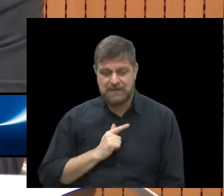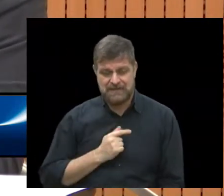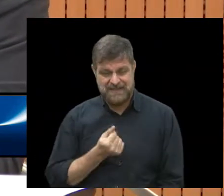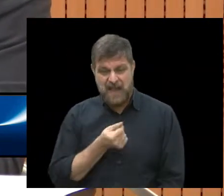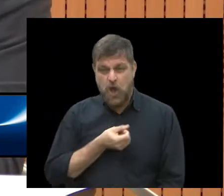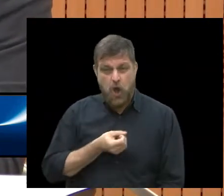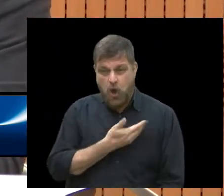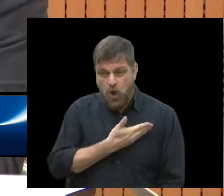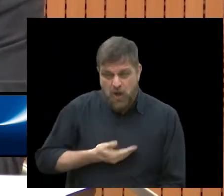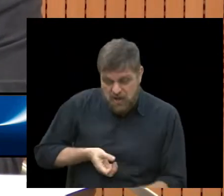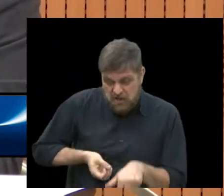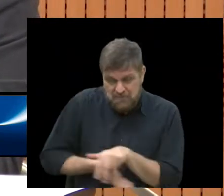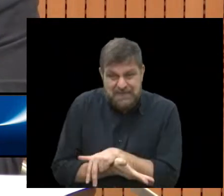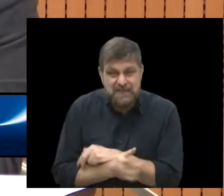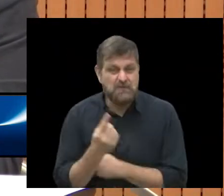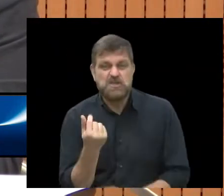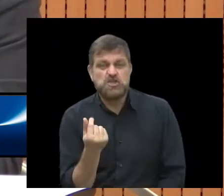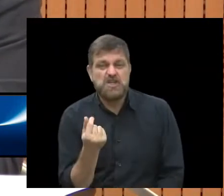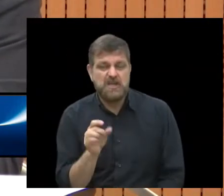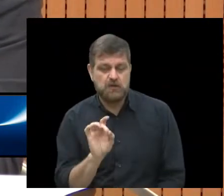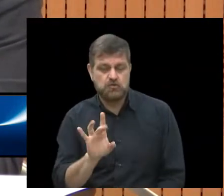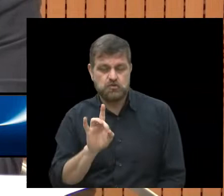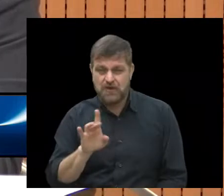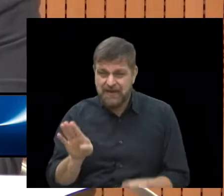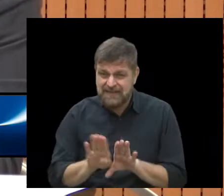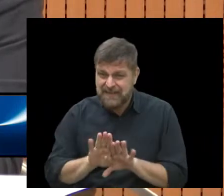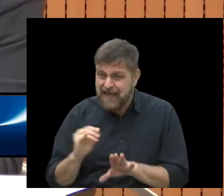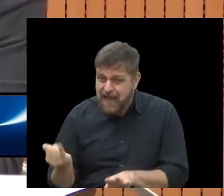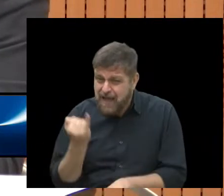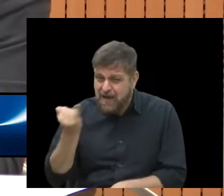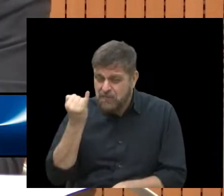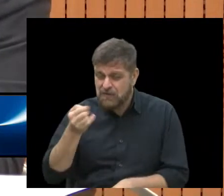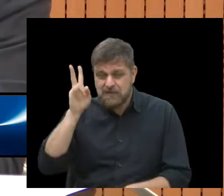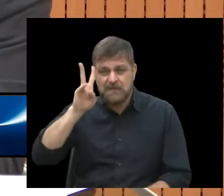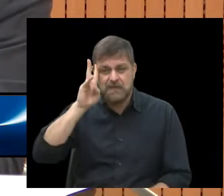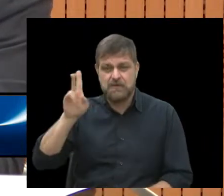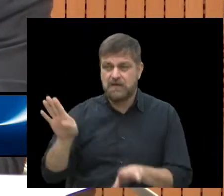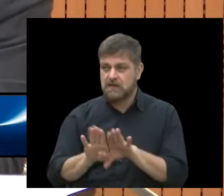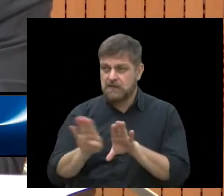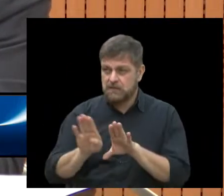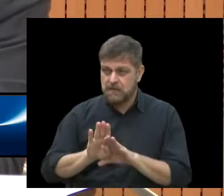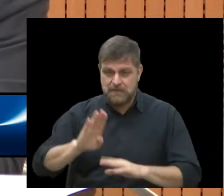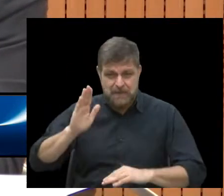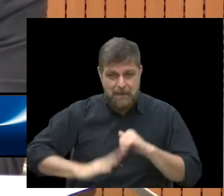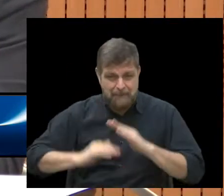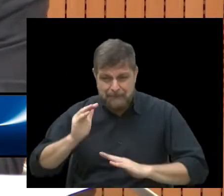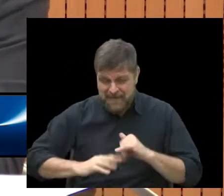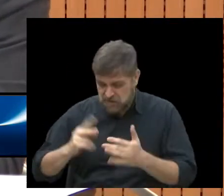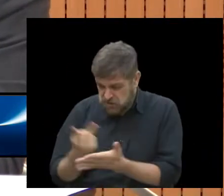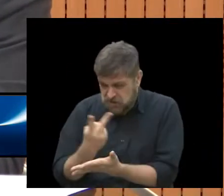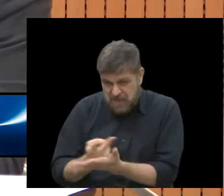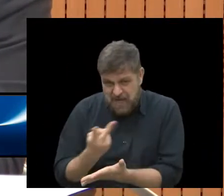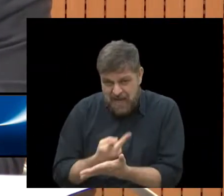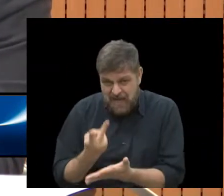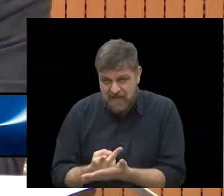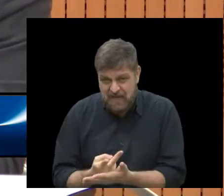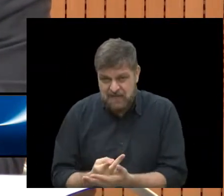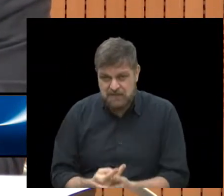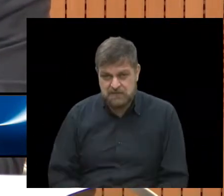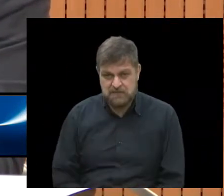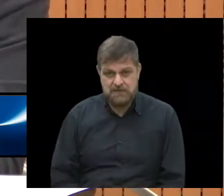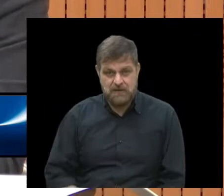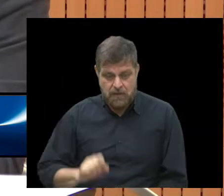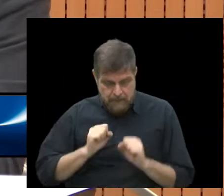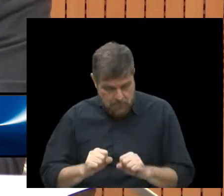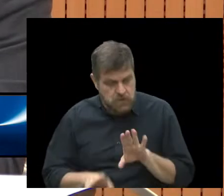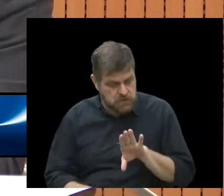corrupção pode ser muito mais do que isso. E é importante ressaltar também que atos ímprobos e desonestos